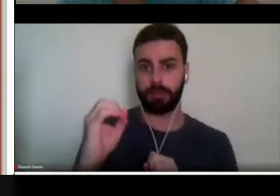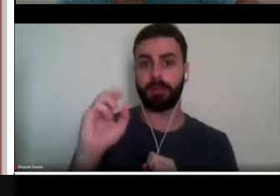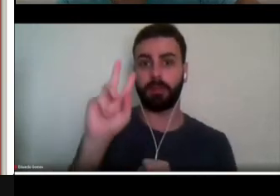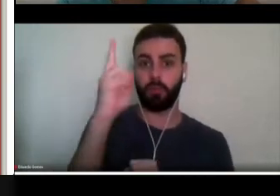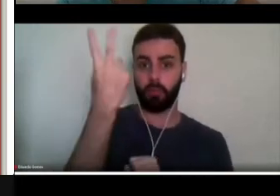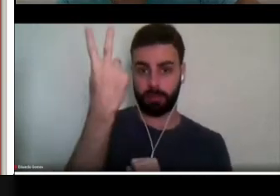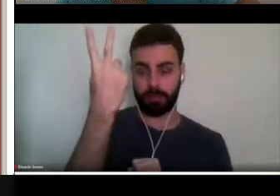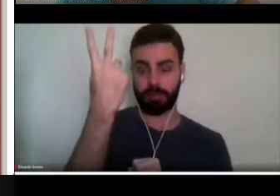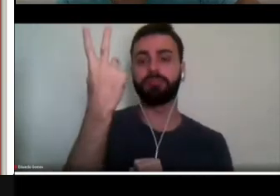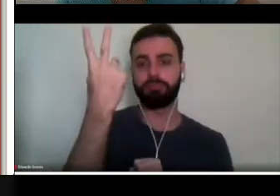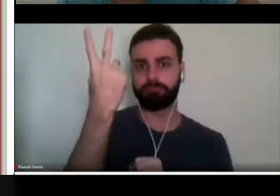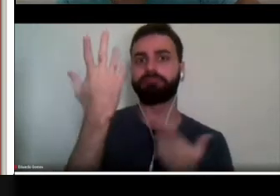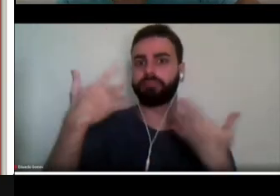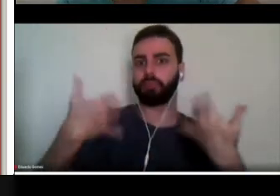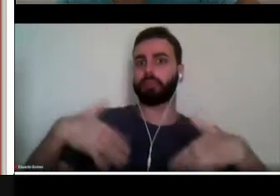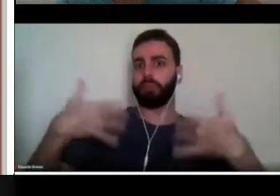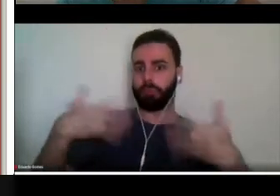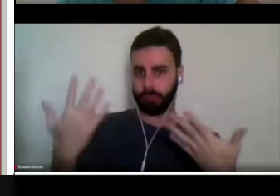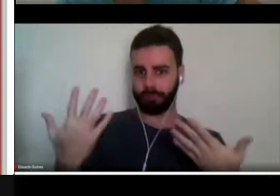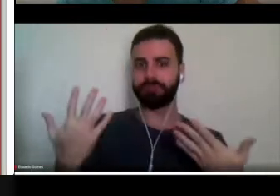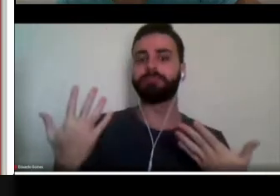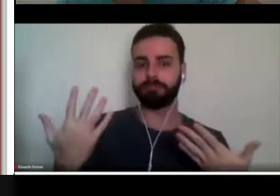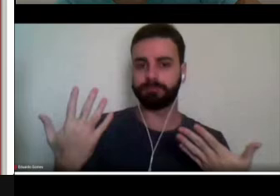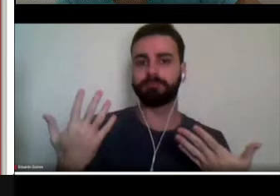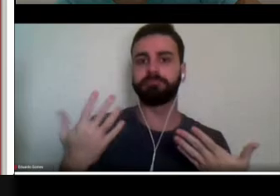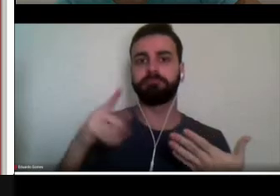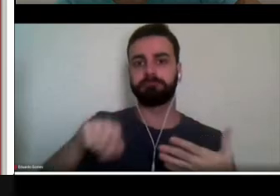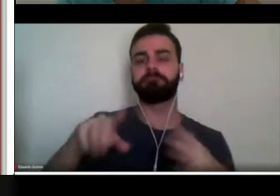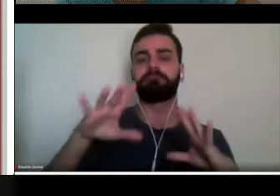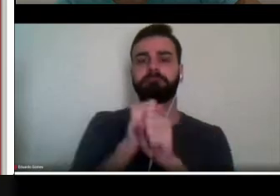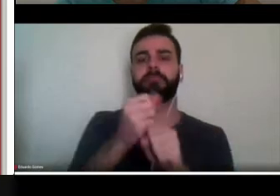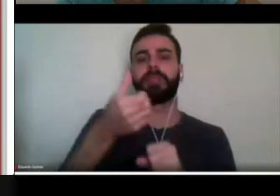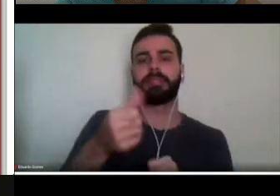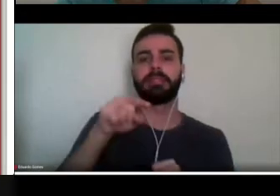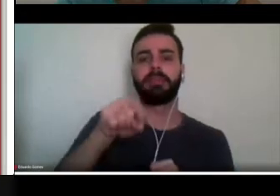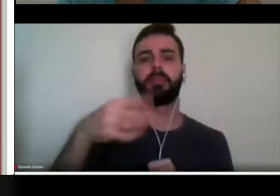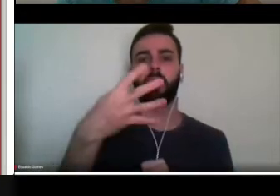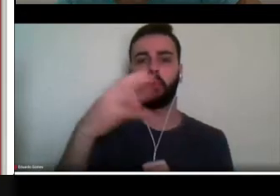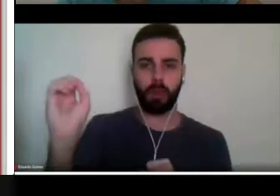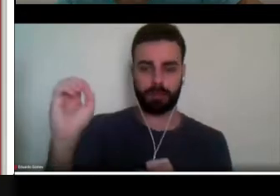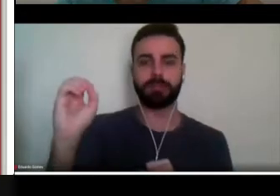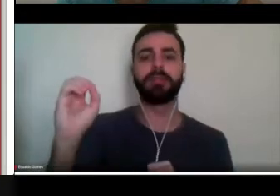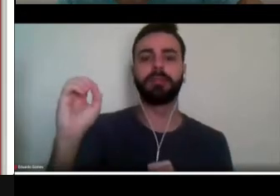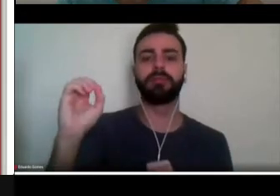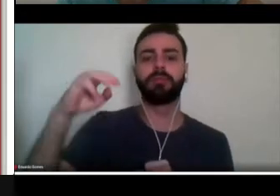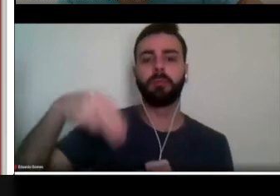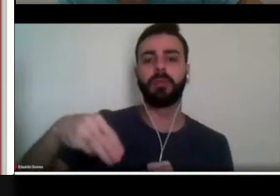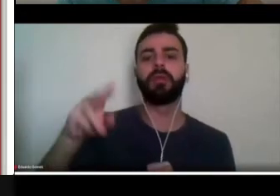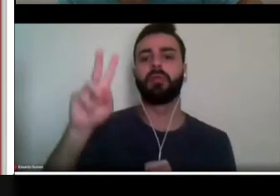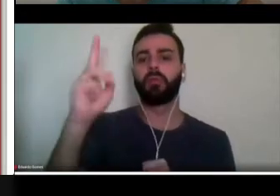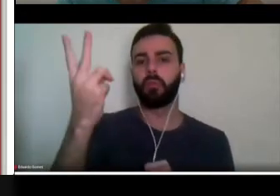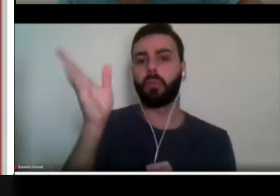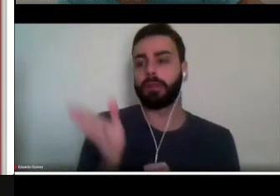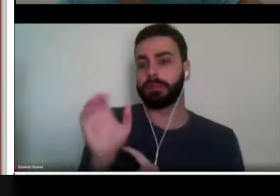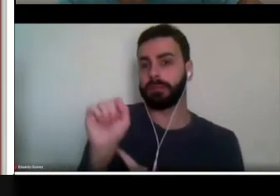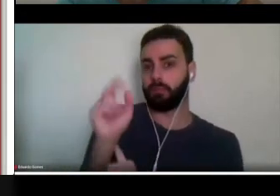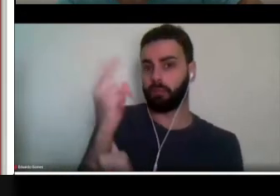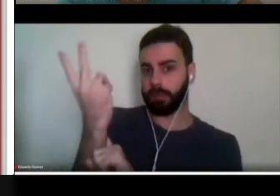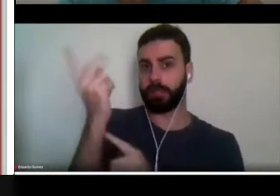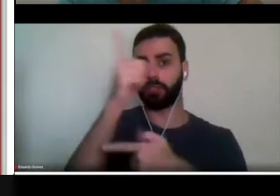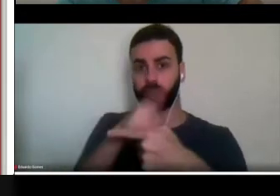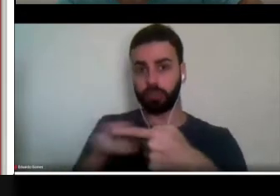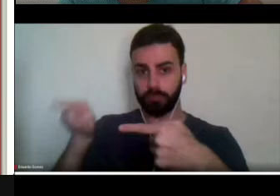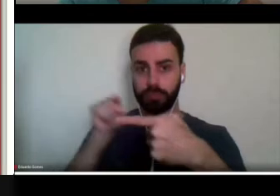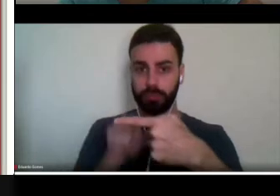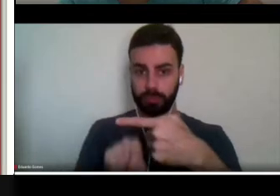é 6.400 metros ao quadrado por segundo ao quadrado, dividido por 2 vezes A2.